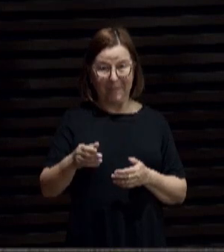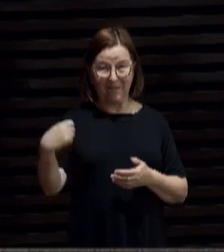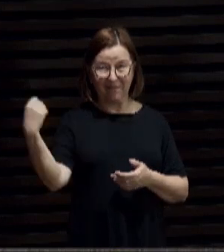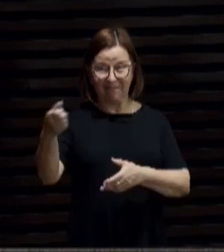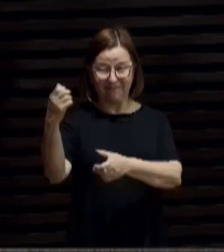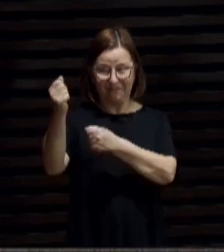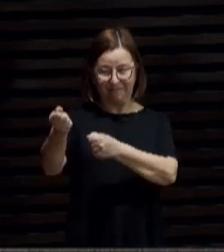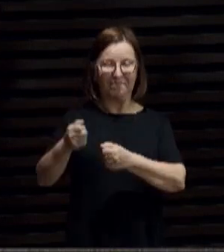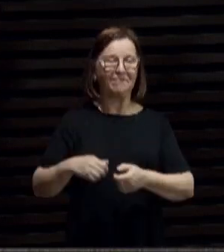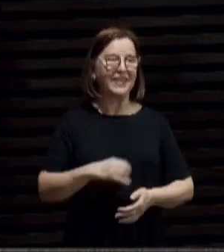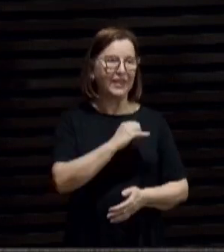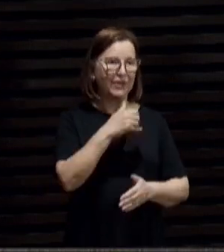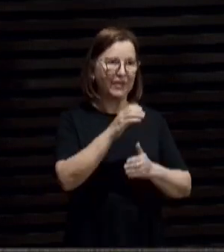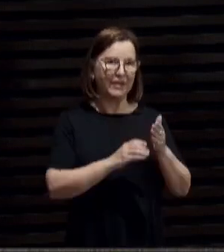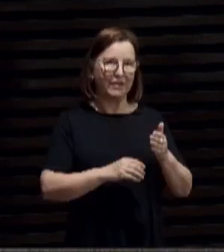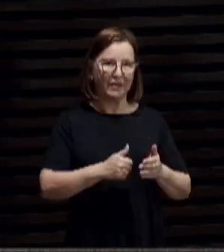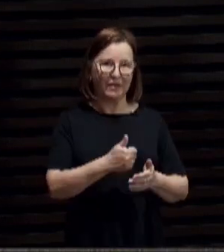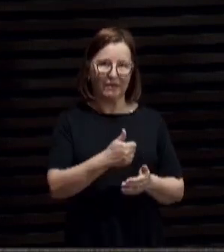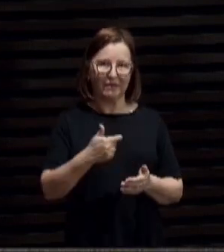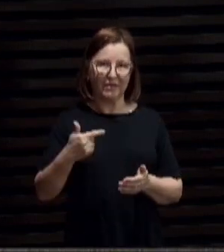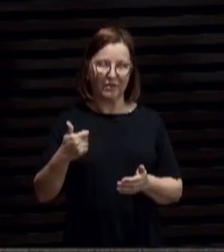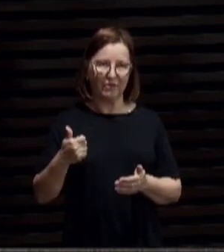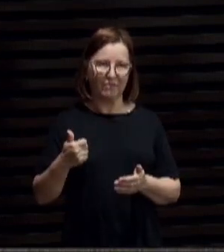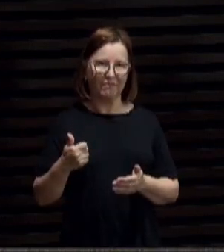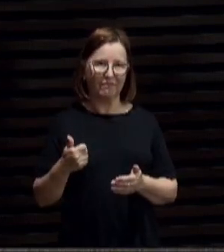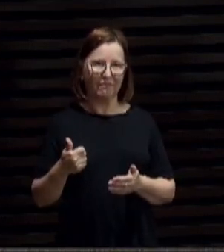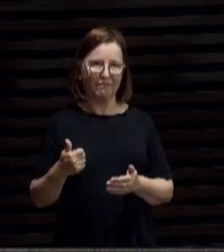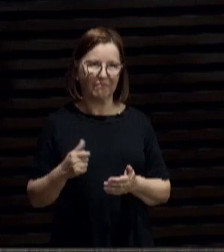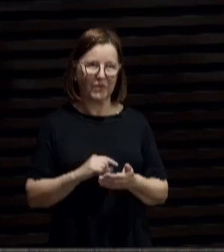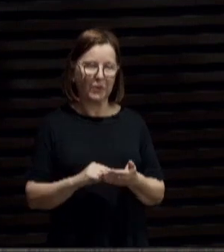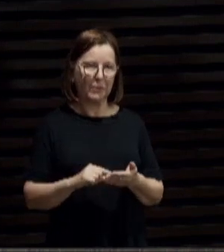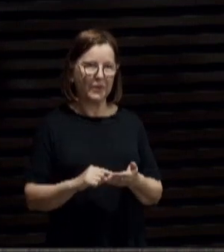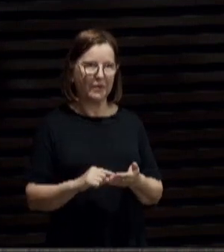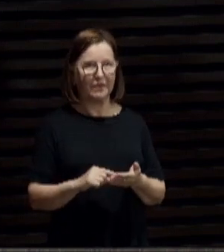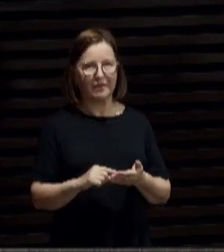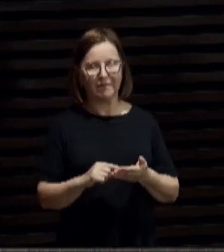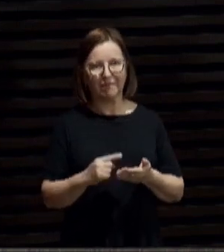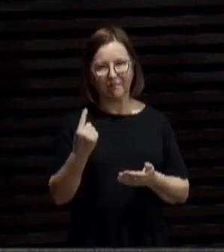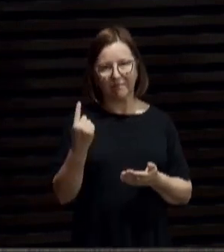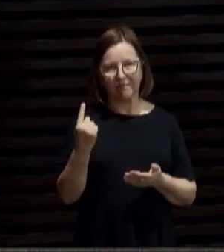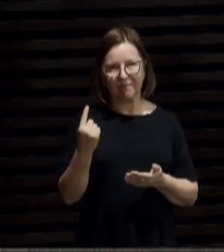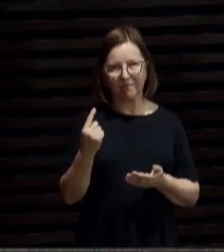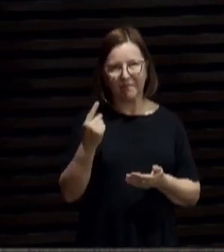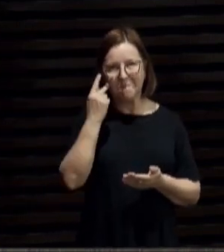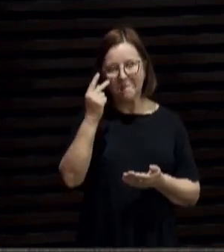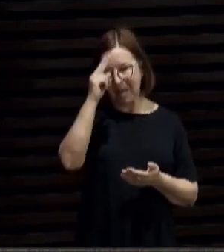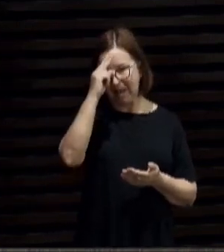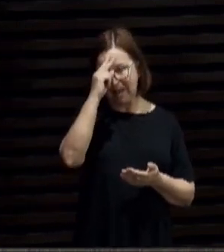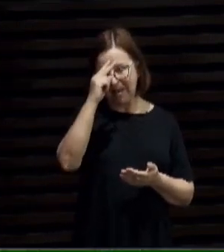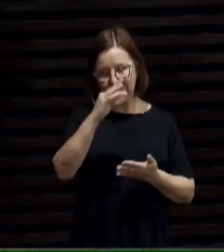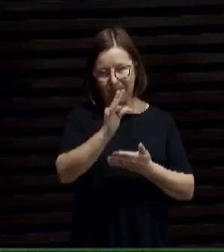João capítulo 21, vamos começar no verso 1, só para a gente lembrar o texto. Depois